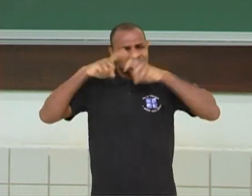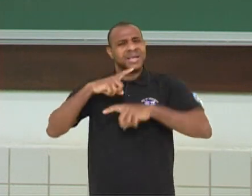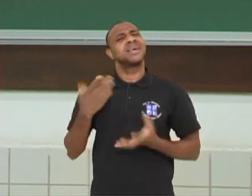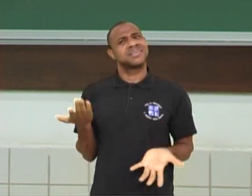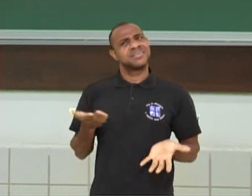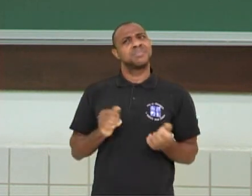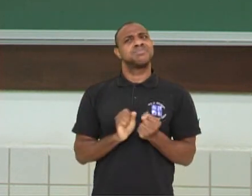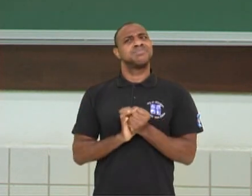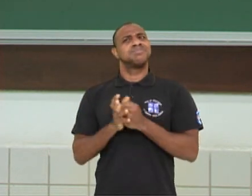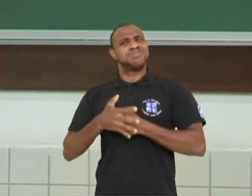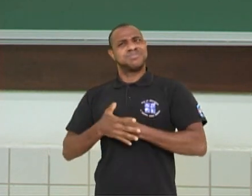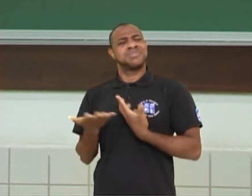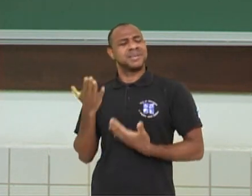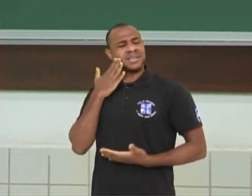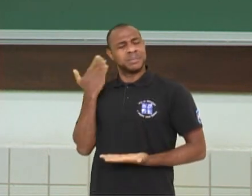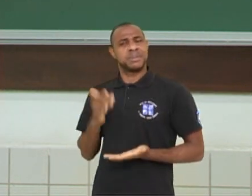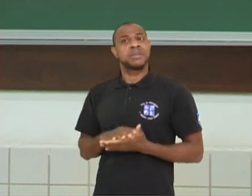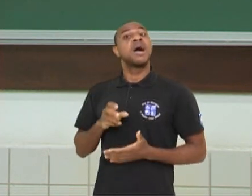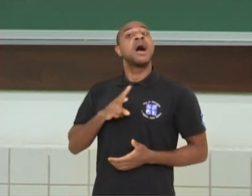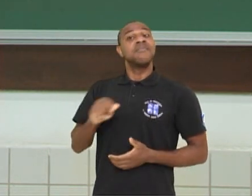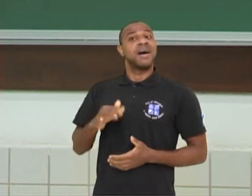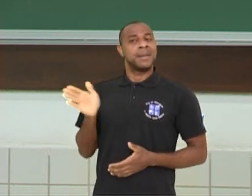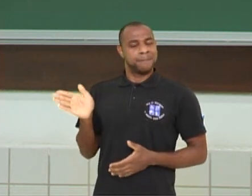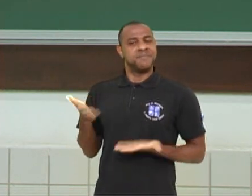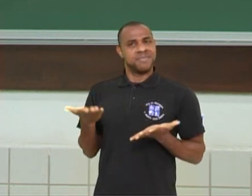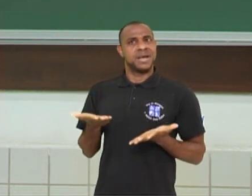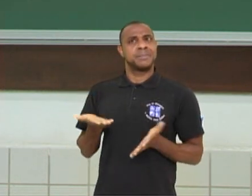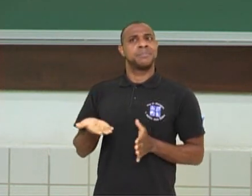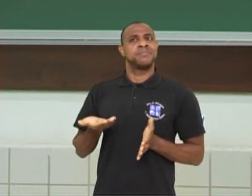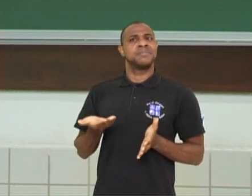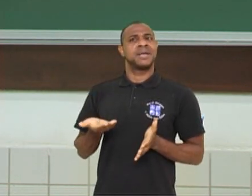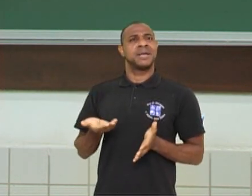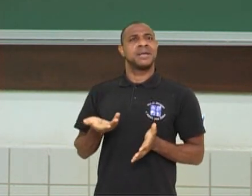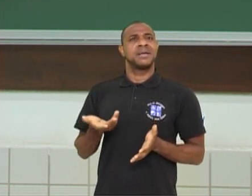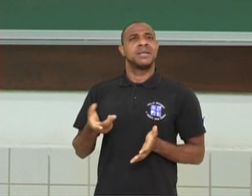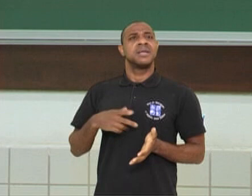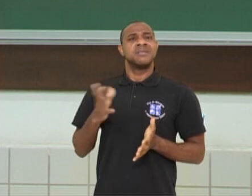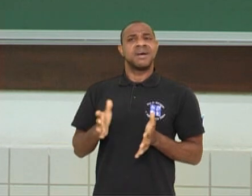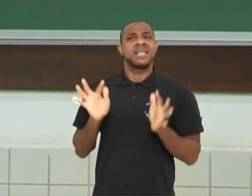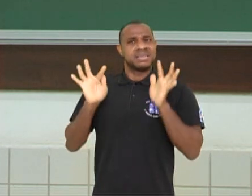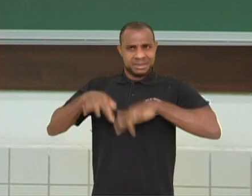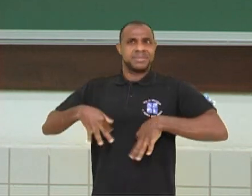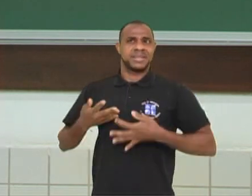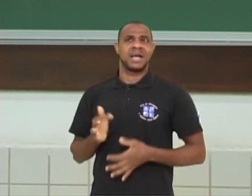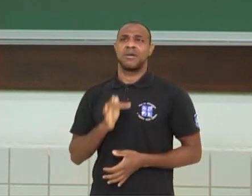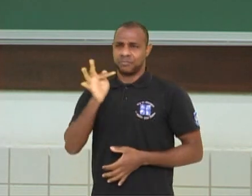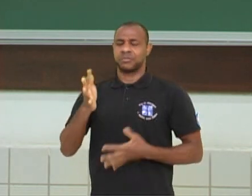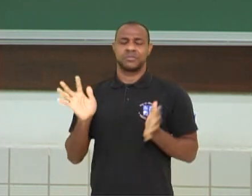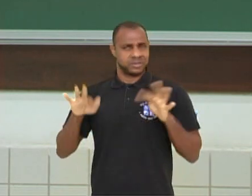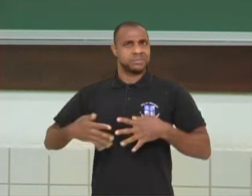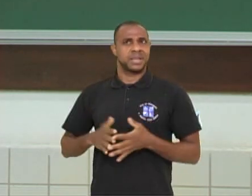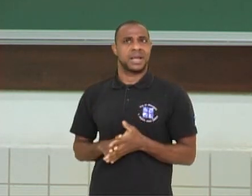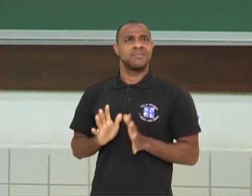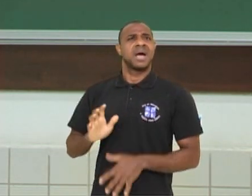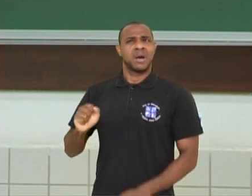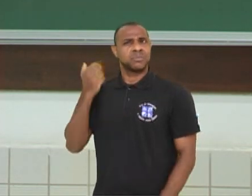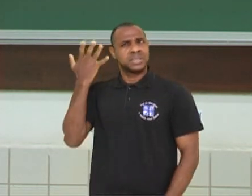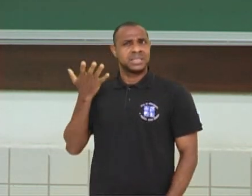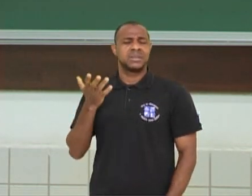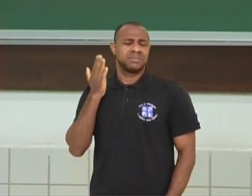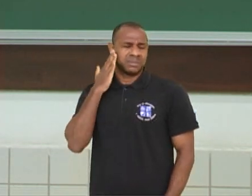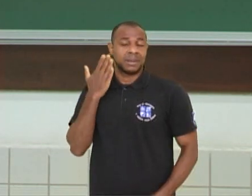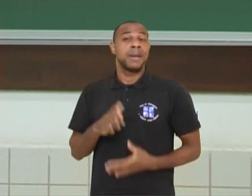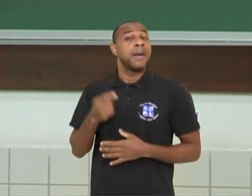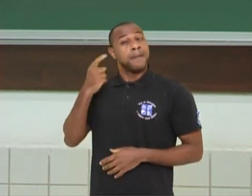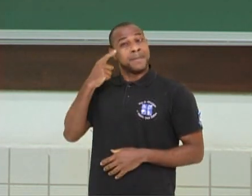vai passar, nós vamos poder futuramente conversar sobre isso e lembrar que aconteceu, certo? Pensem nas atividades,